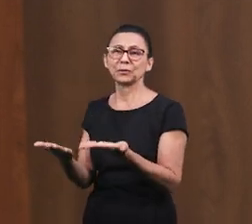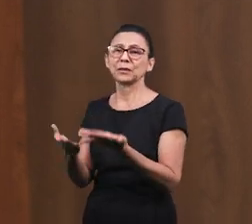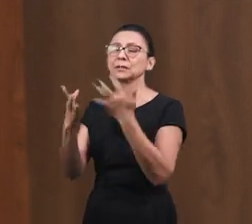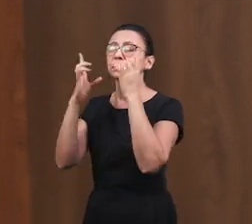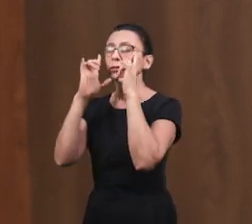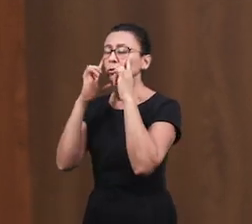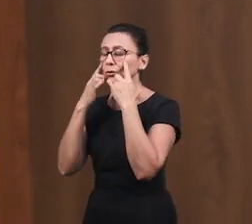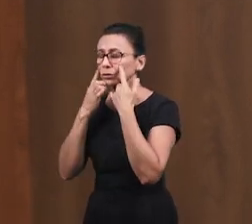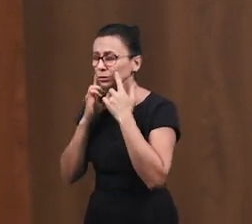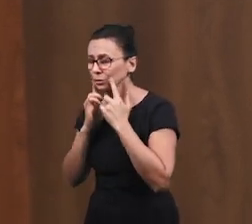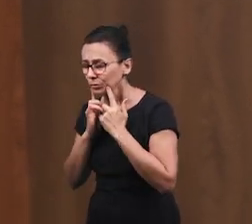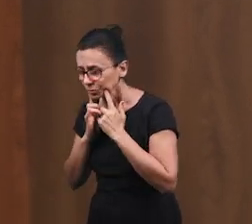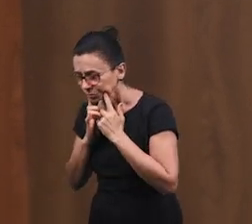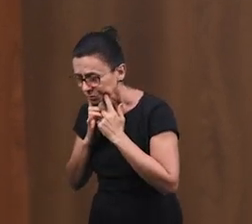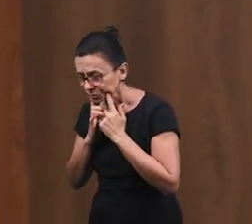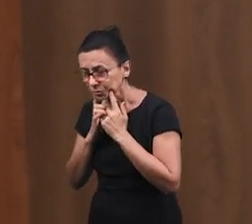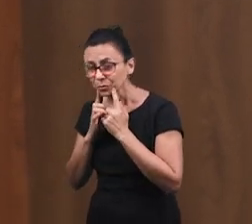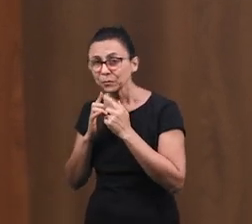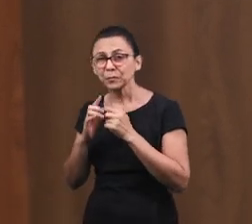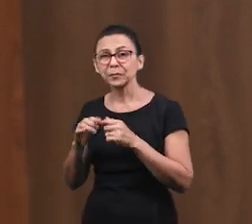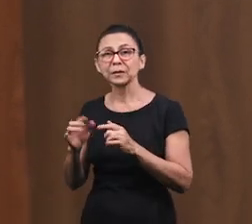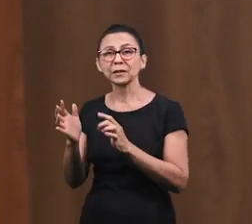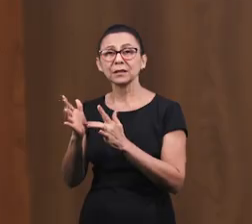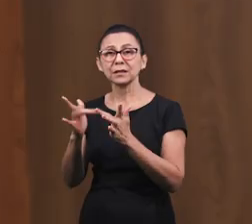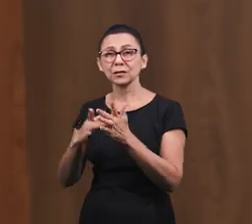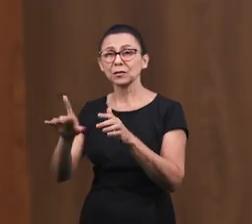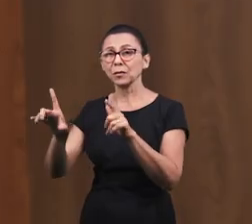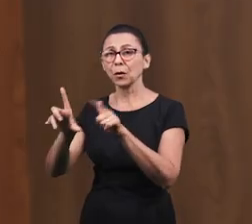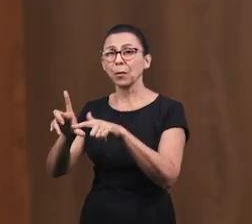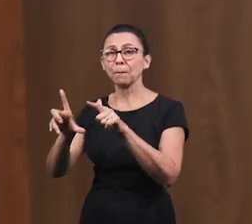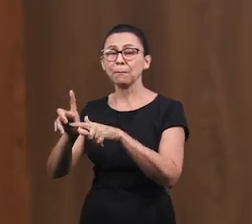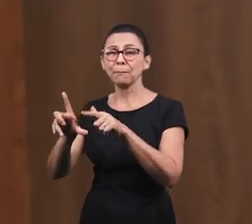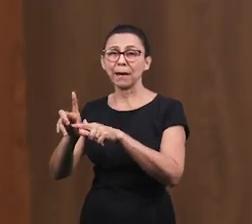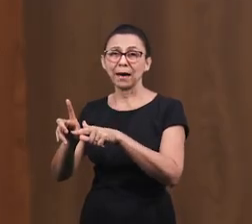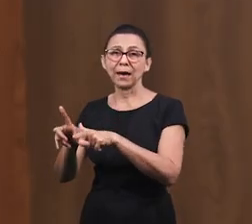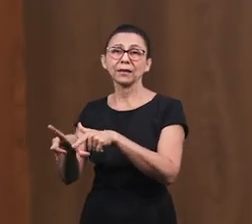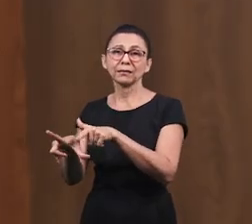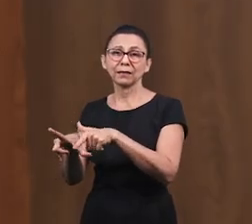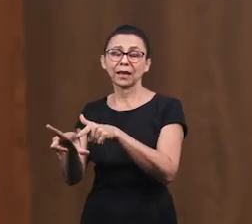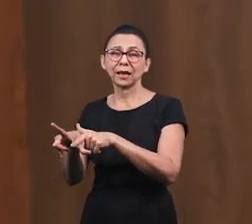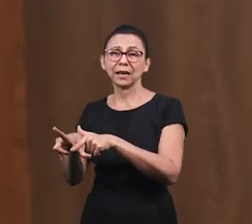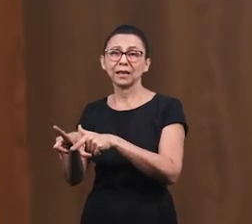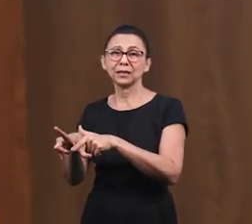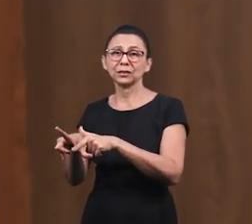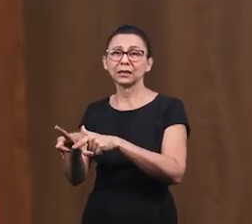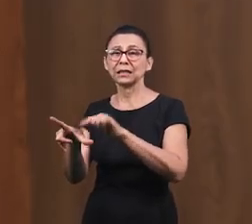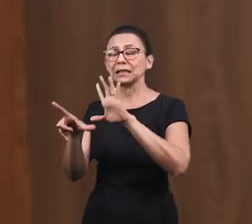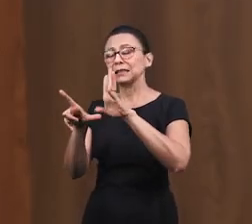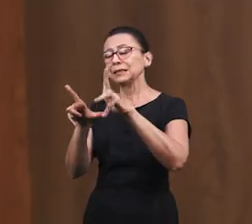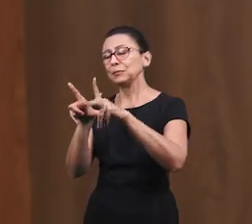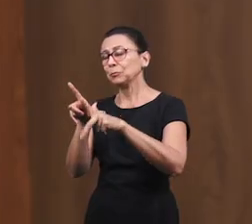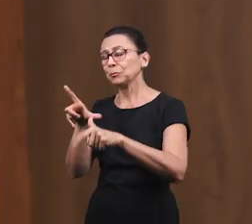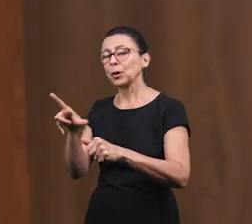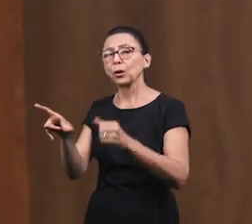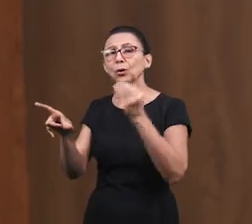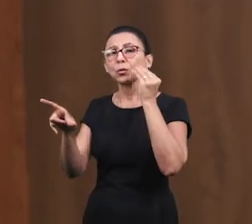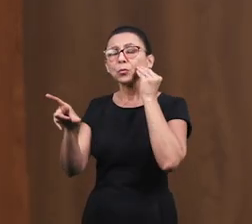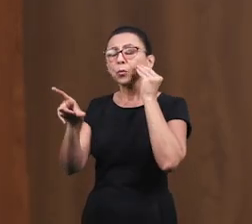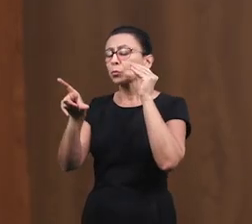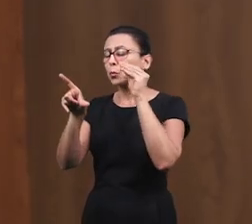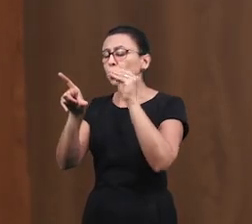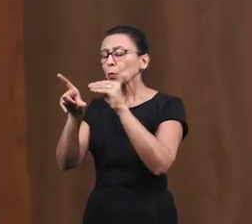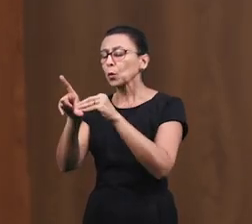Jesus, chorou, lavou os pés de Jesus com as suas lágrimas, enxugou com seus cabelos, beijou,